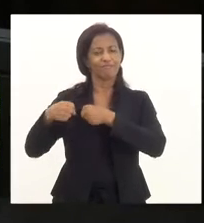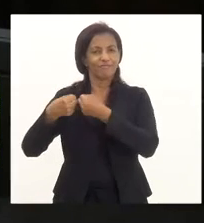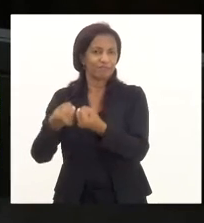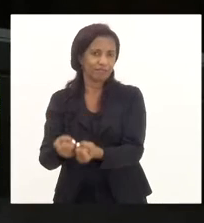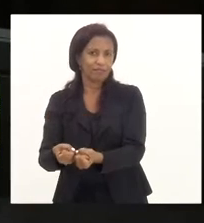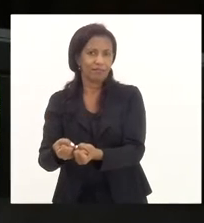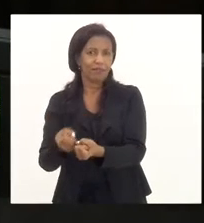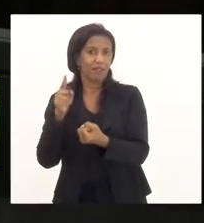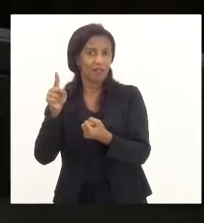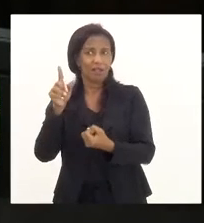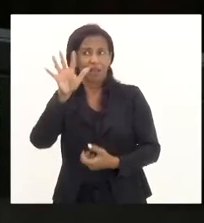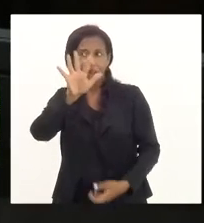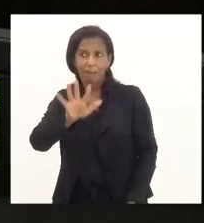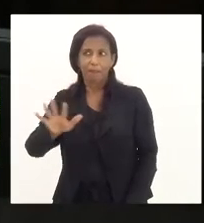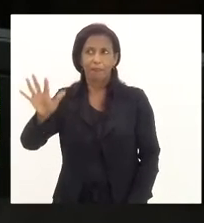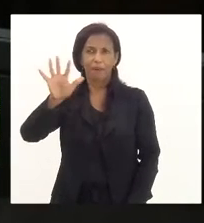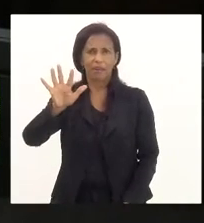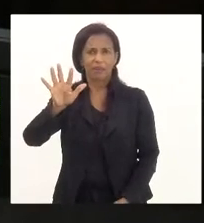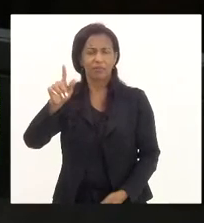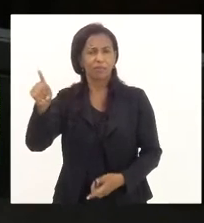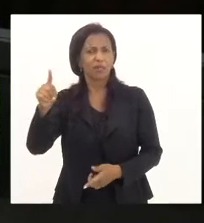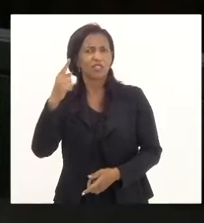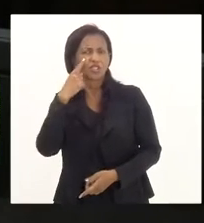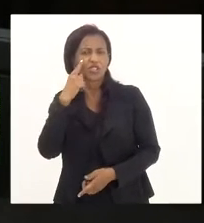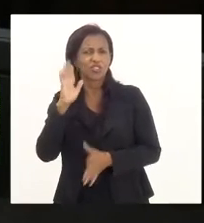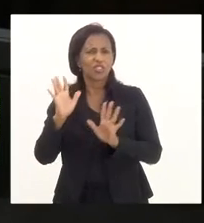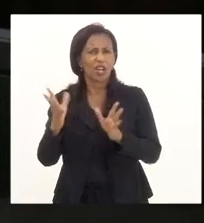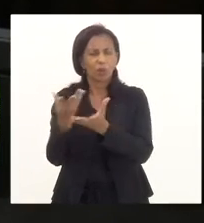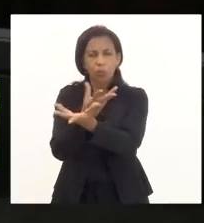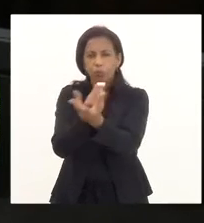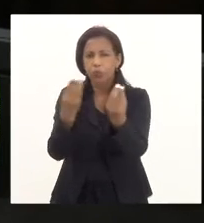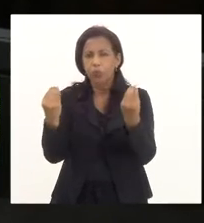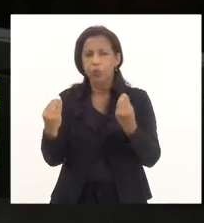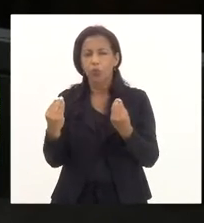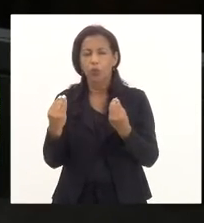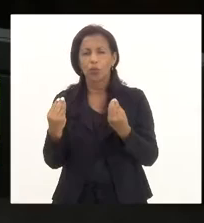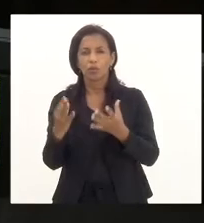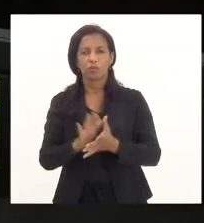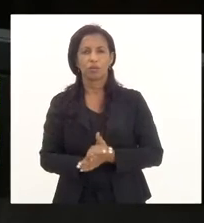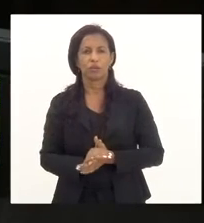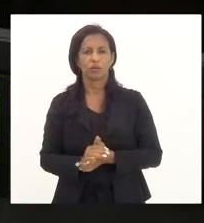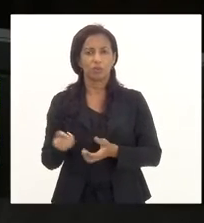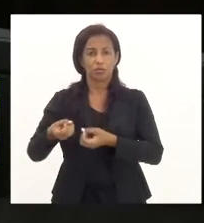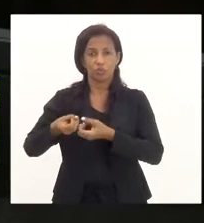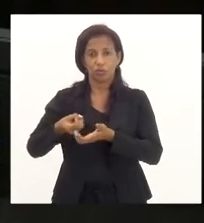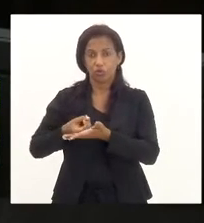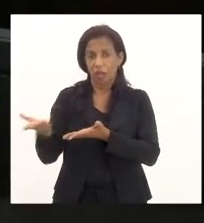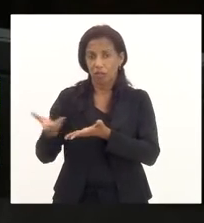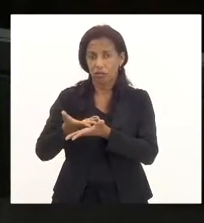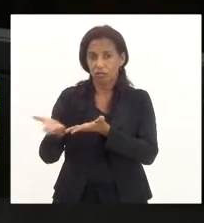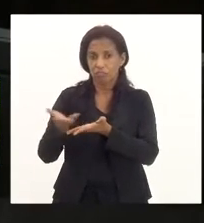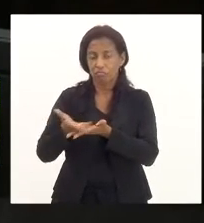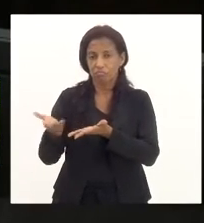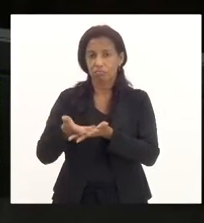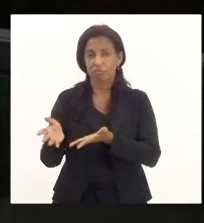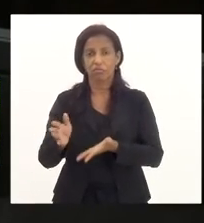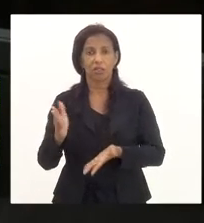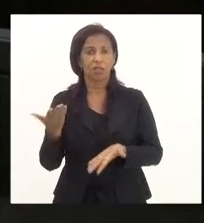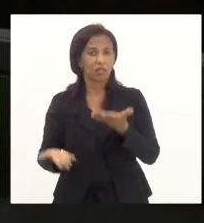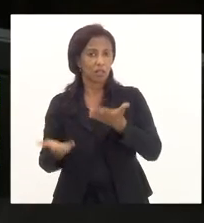e lá a gente se parece exatamente nós fizemos muito já do ponto de vista da despesa é